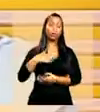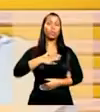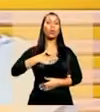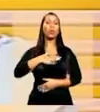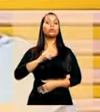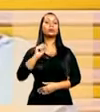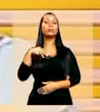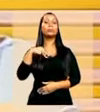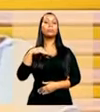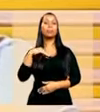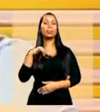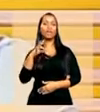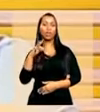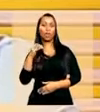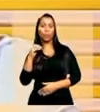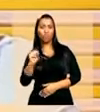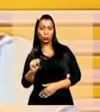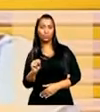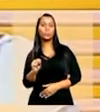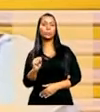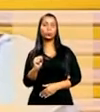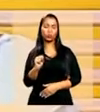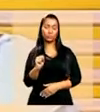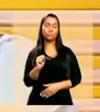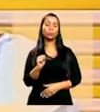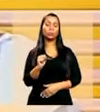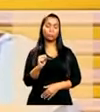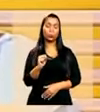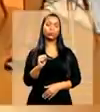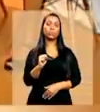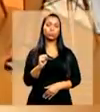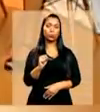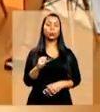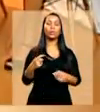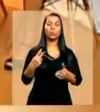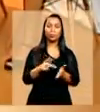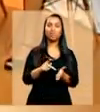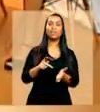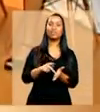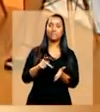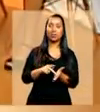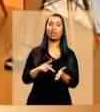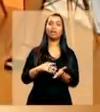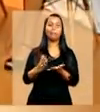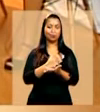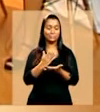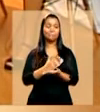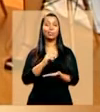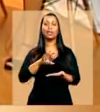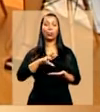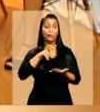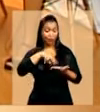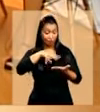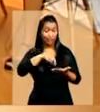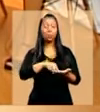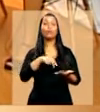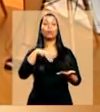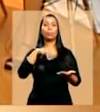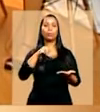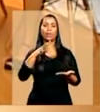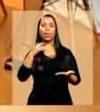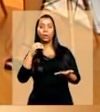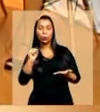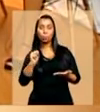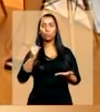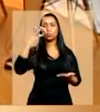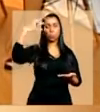adolescentes, eles gostam de mitos. É verdade. Que legal, faz que bacana. super sucesso Faz nos sucesso. livros, né? Eles gostam coisas dos mitológicas,